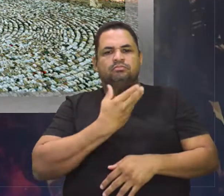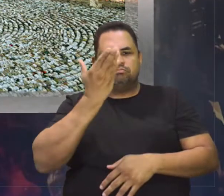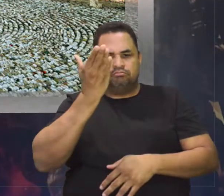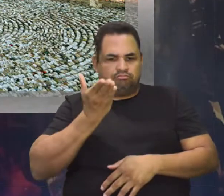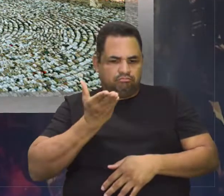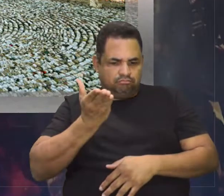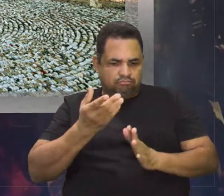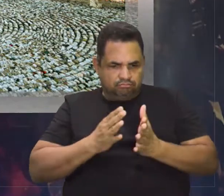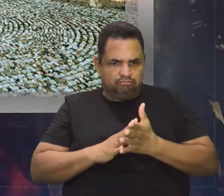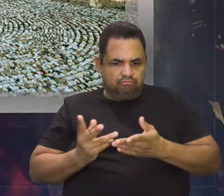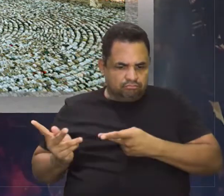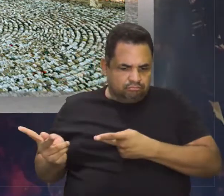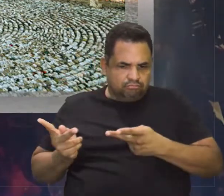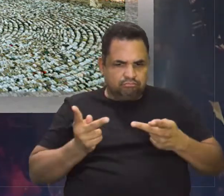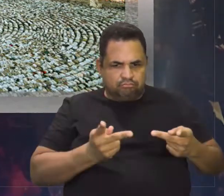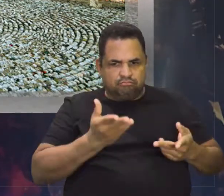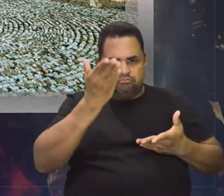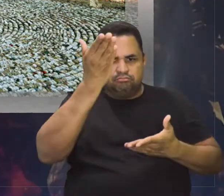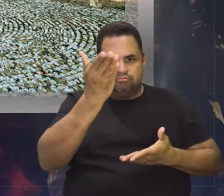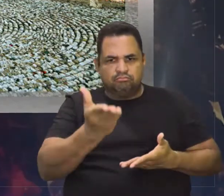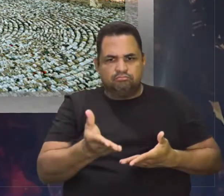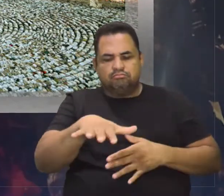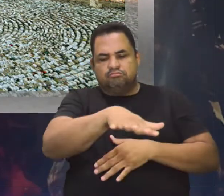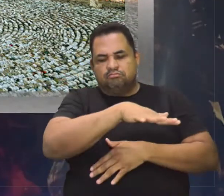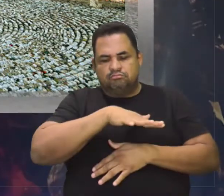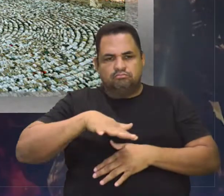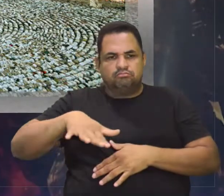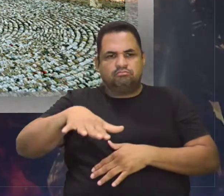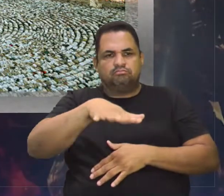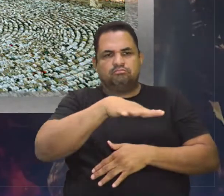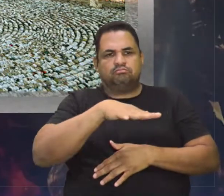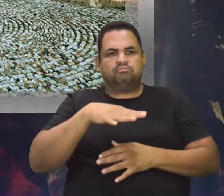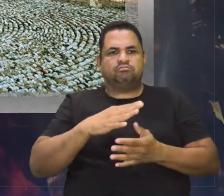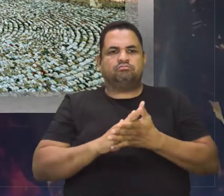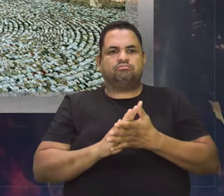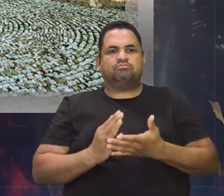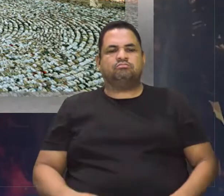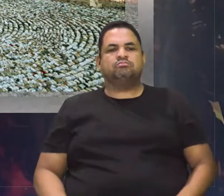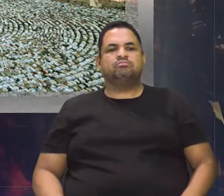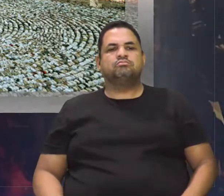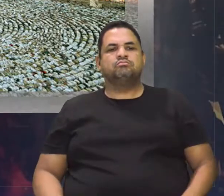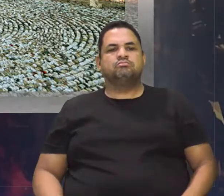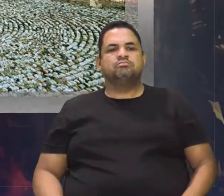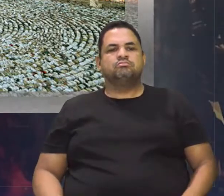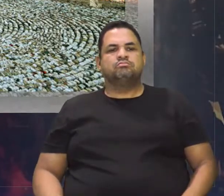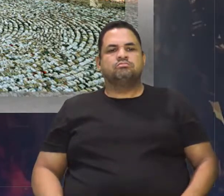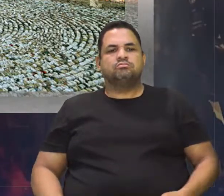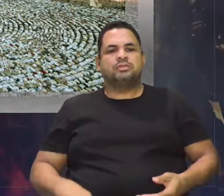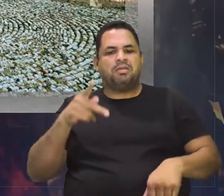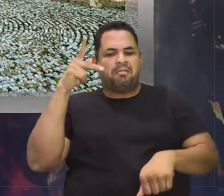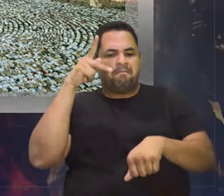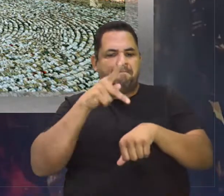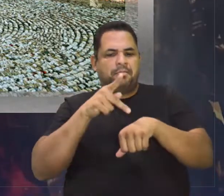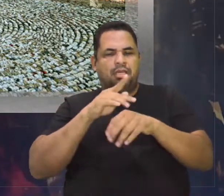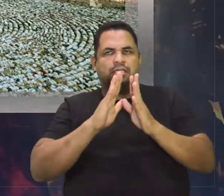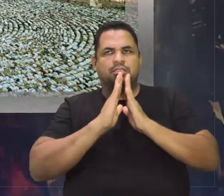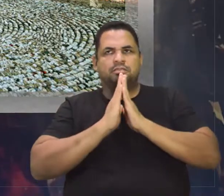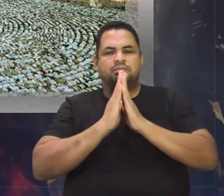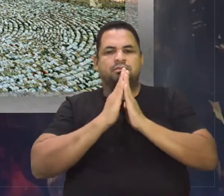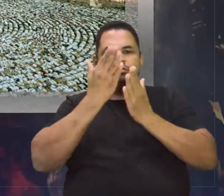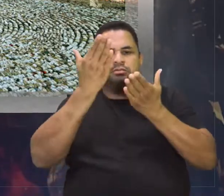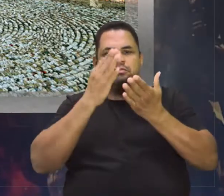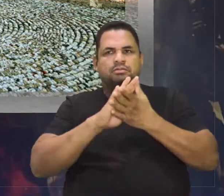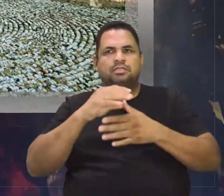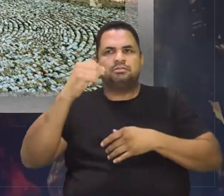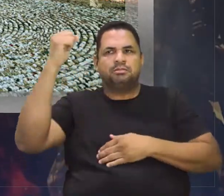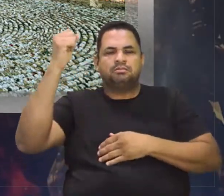aqui, nessa área aqui, que é a Kaaba, que é uma pedra sagrada. Acredito que foi um meteorito que